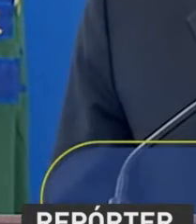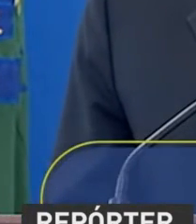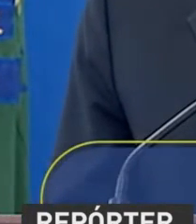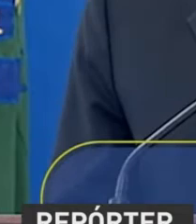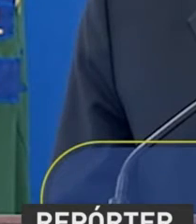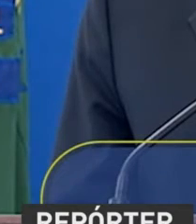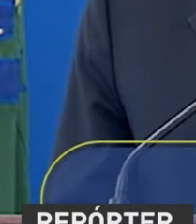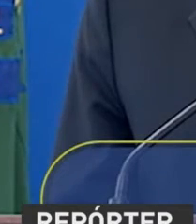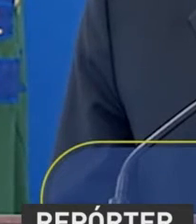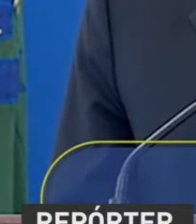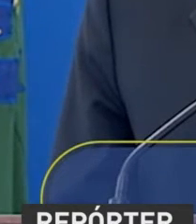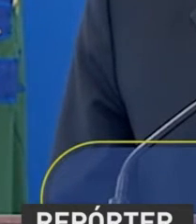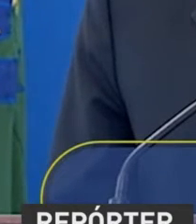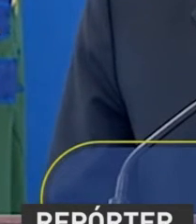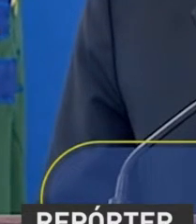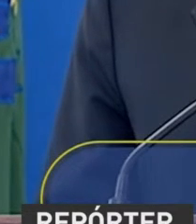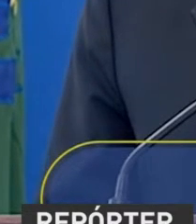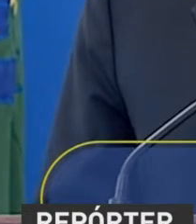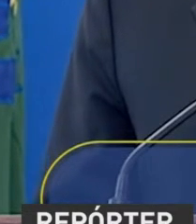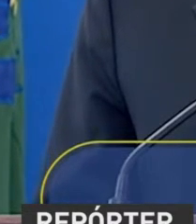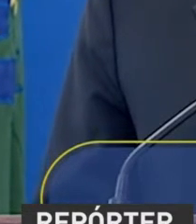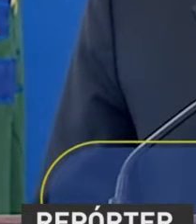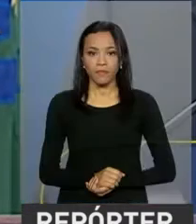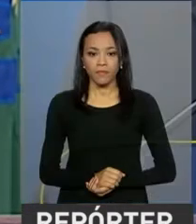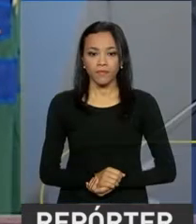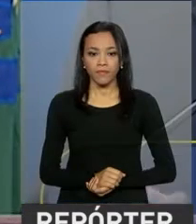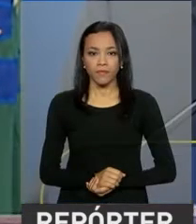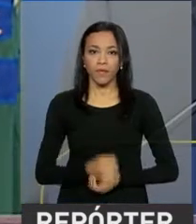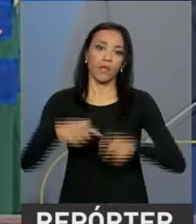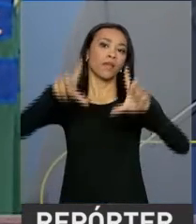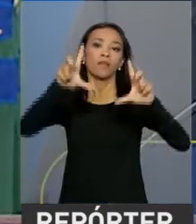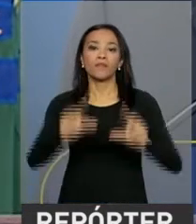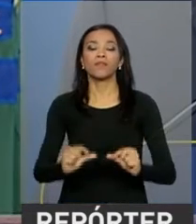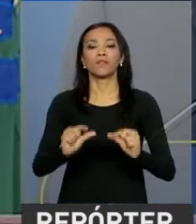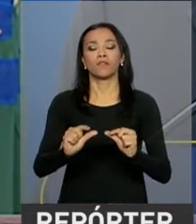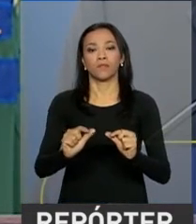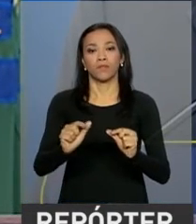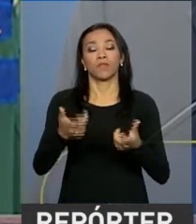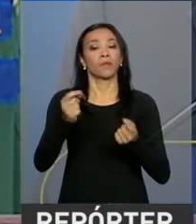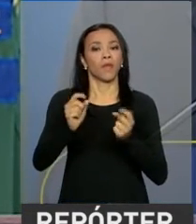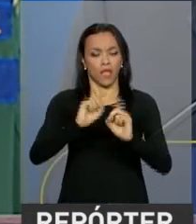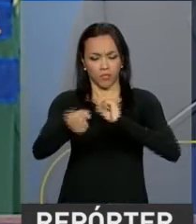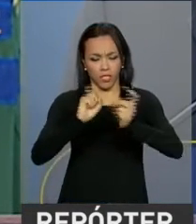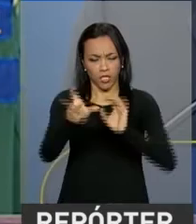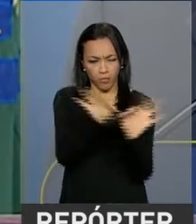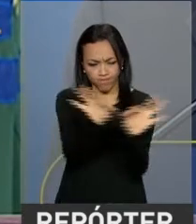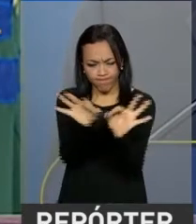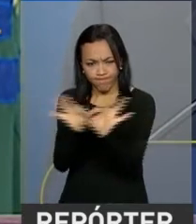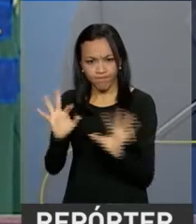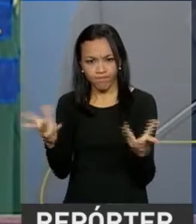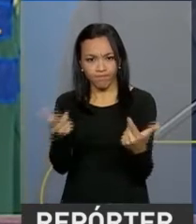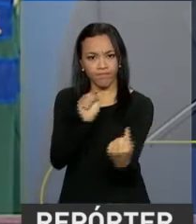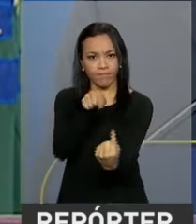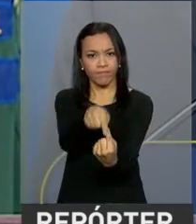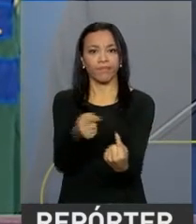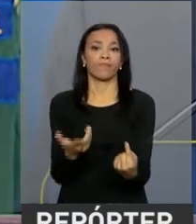Reduzimos a estrutura da administração pública de modo a torná-la mais ágil e eficiente.